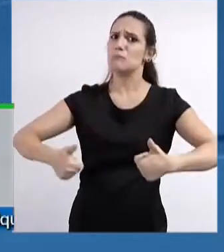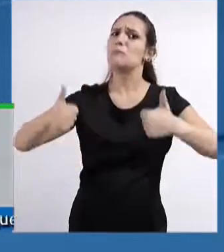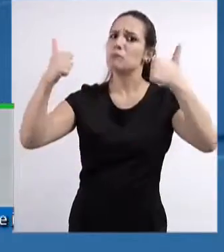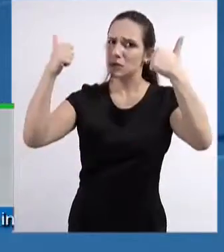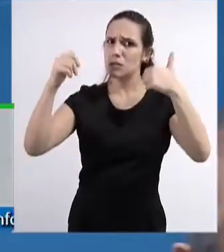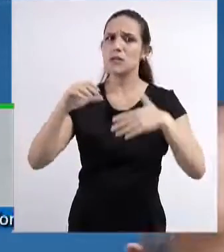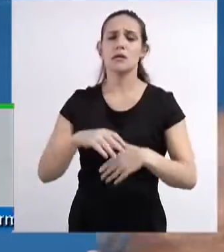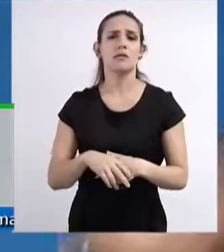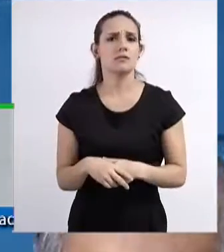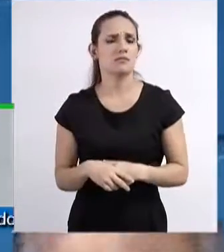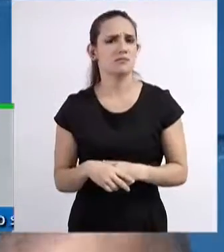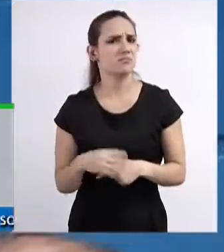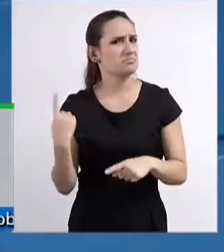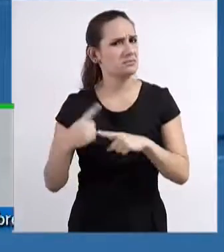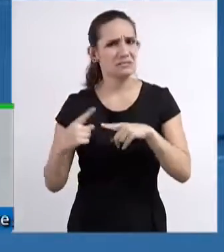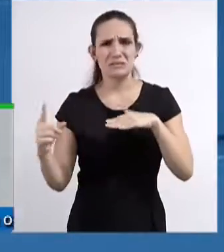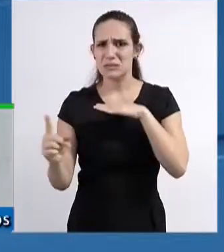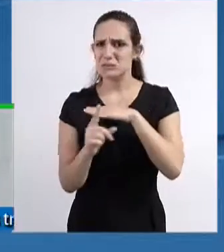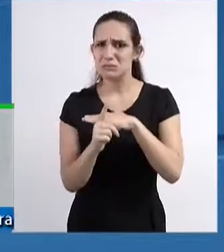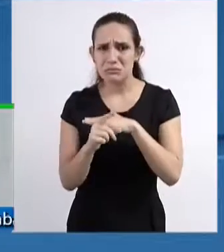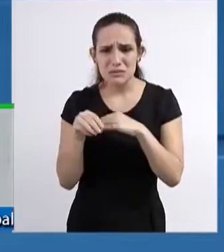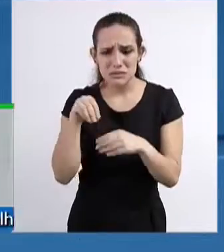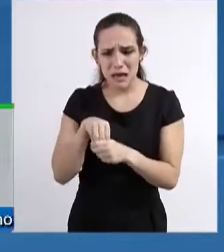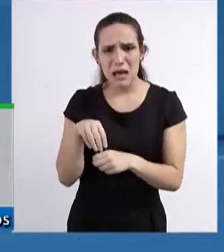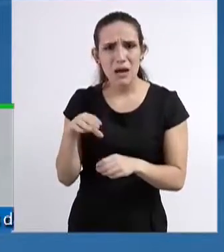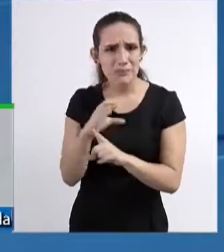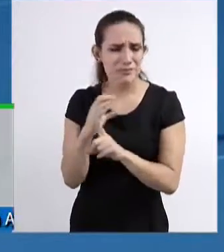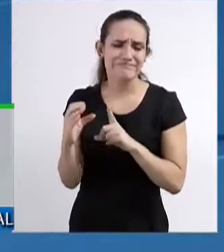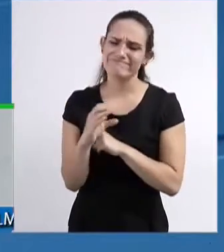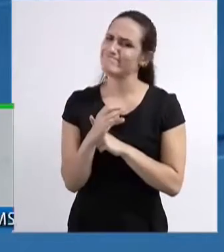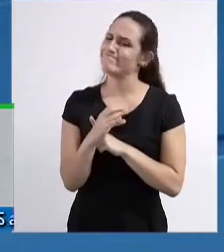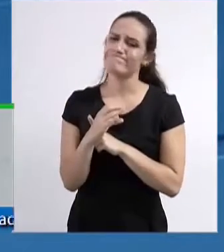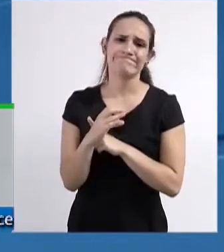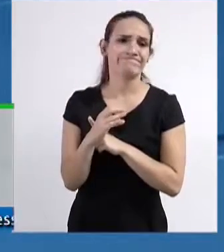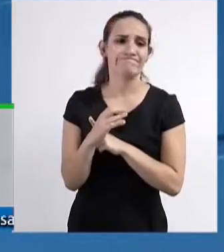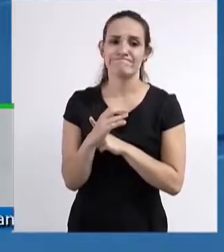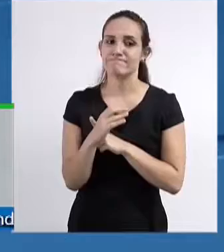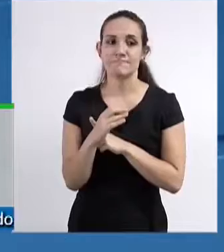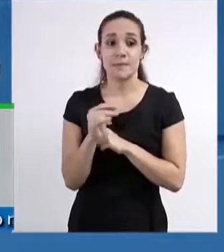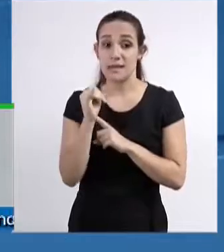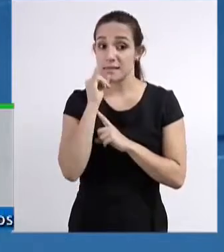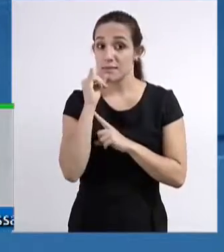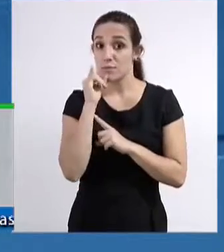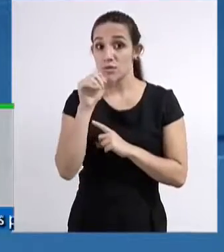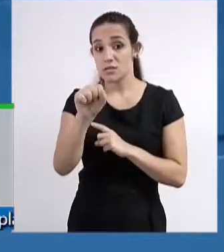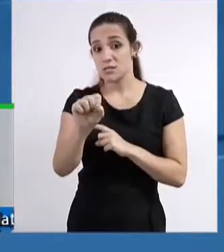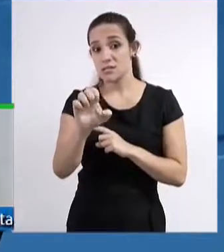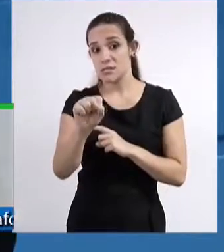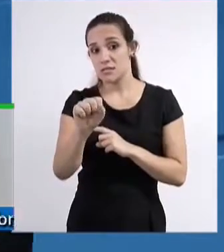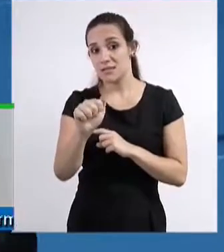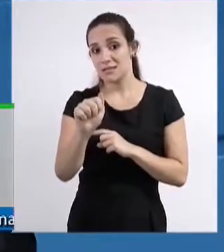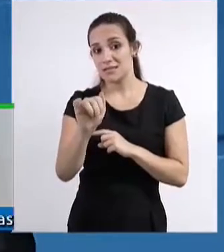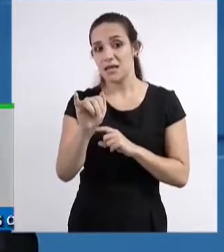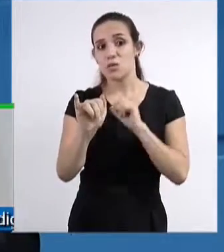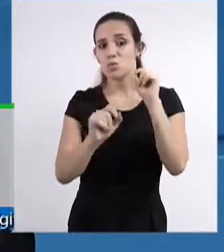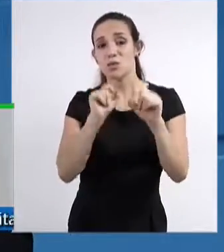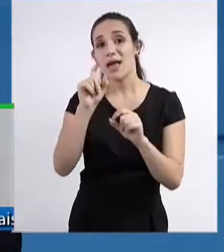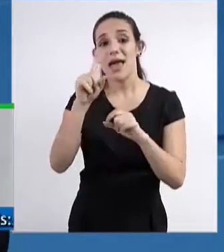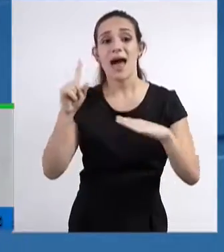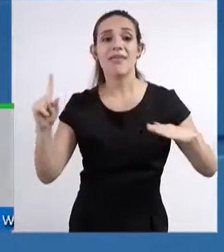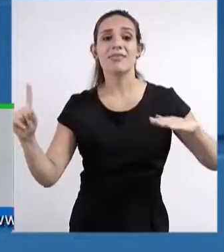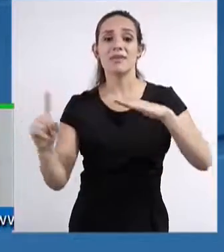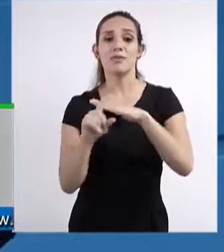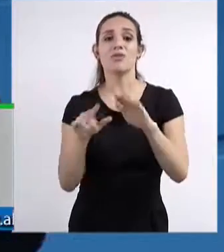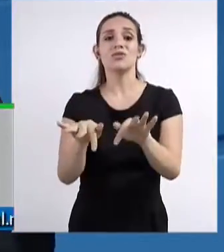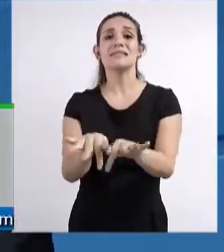né, esse atendimento nas comunidades. A parte da CESAI é do atendimento básico,